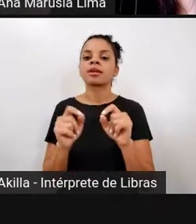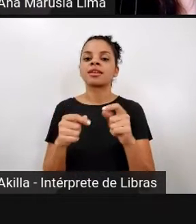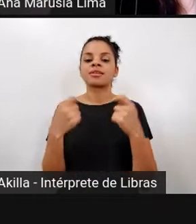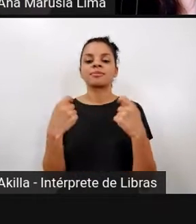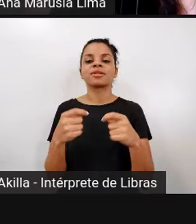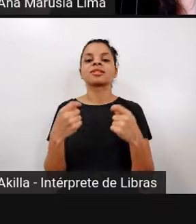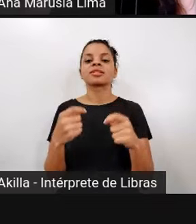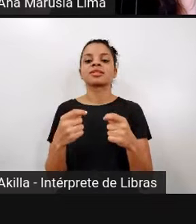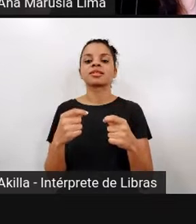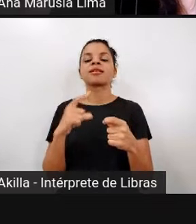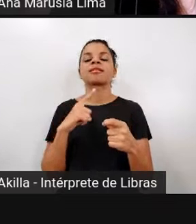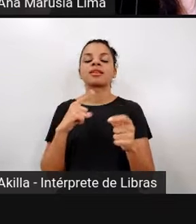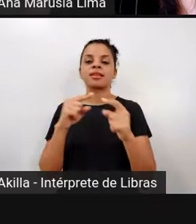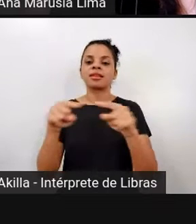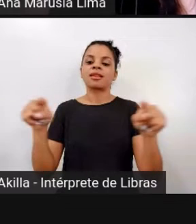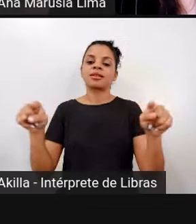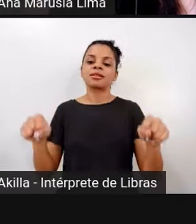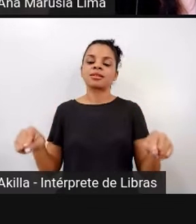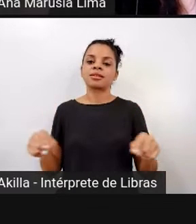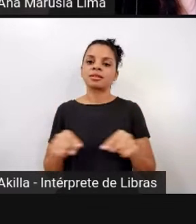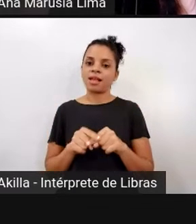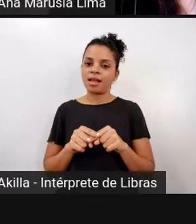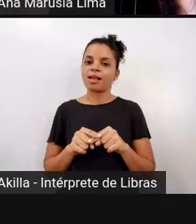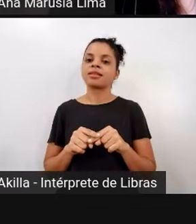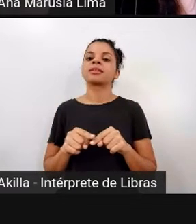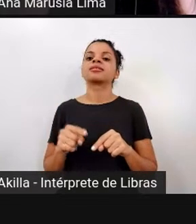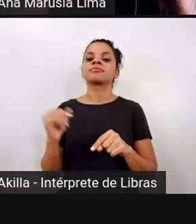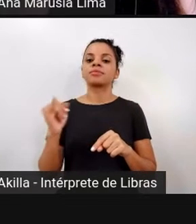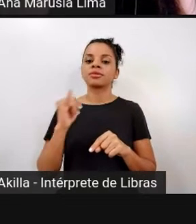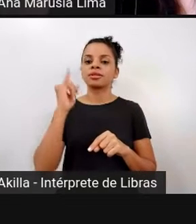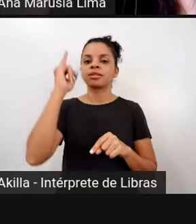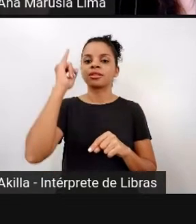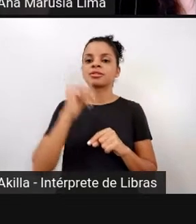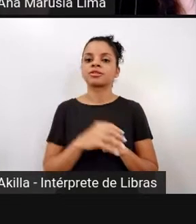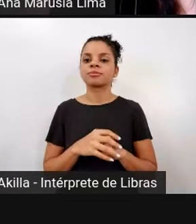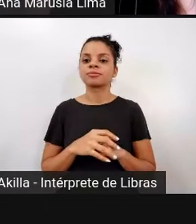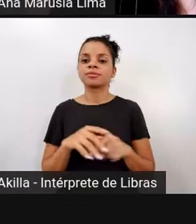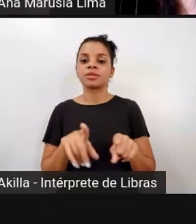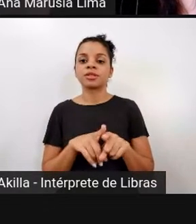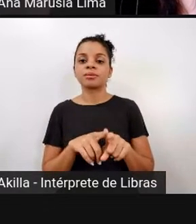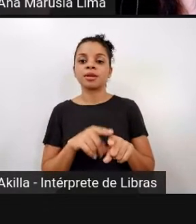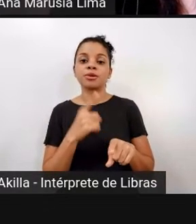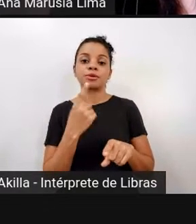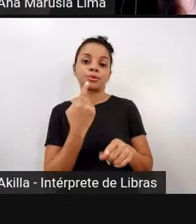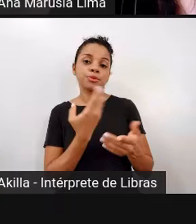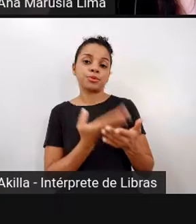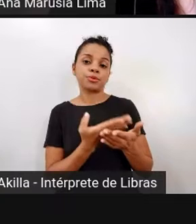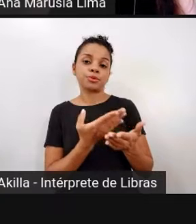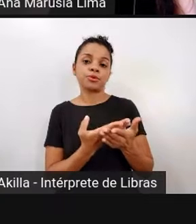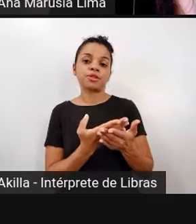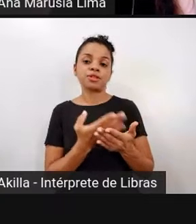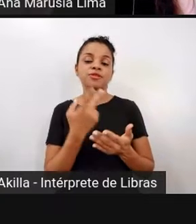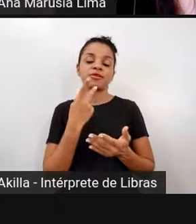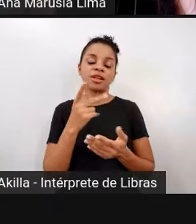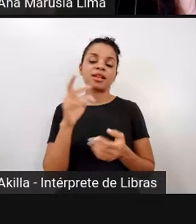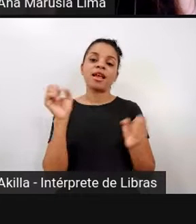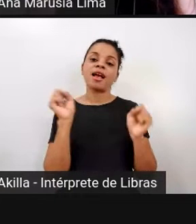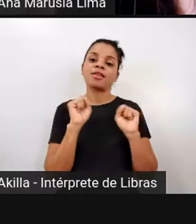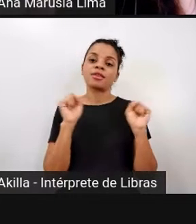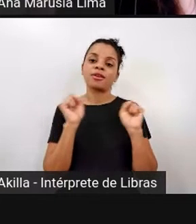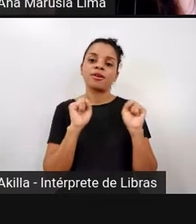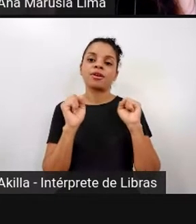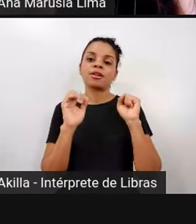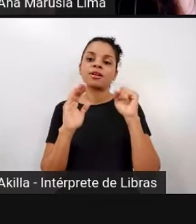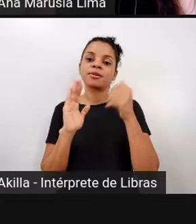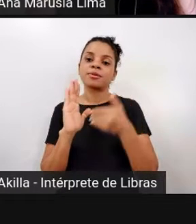aula o conteúdo do Plenarinho, e de um estudante que fala, adorei, vocês são muito bons ensinando. No TikTok, da mesma forma, está aqui um exemplo